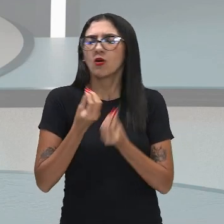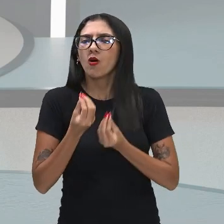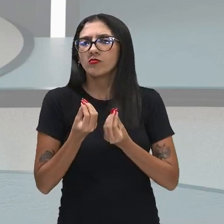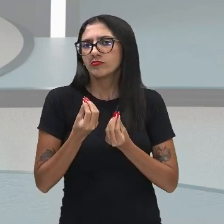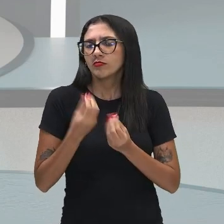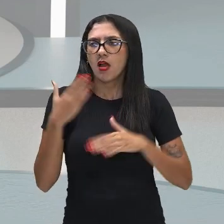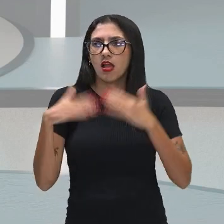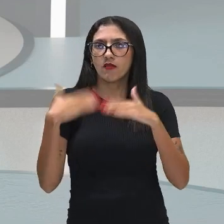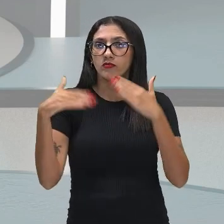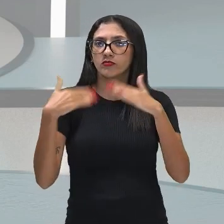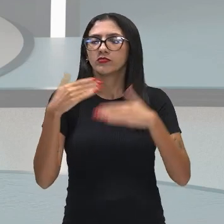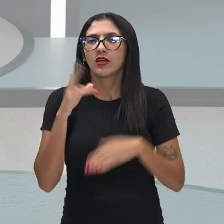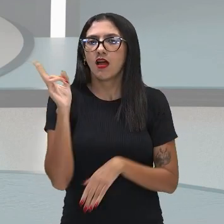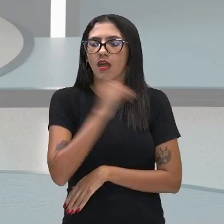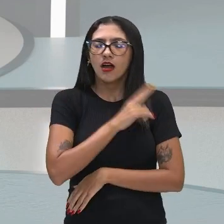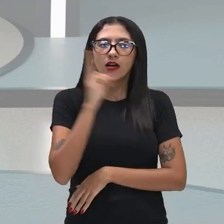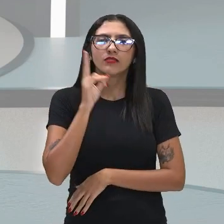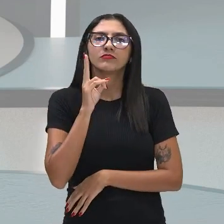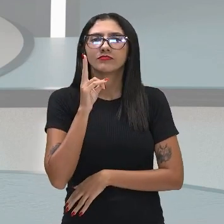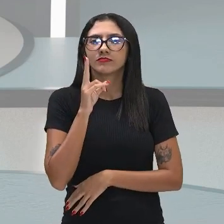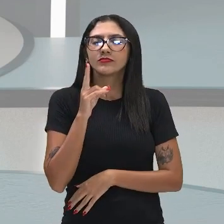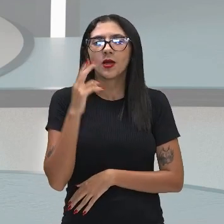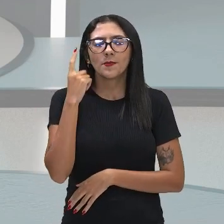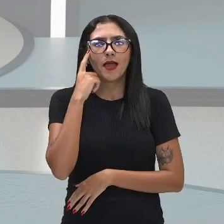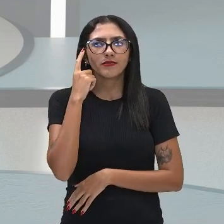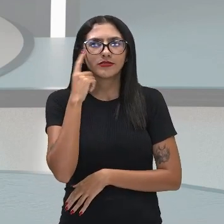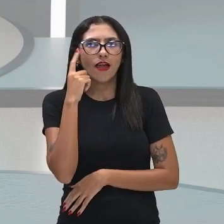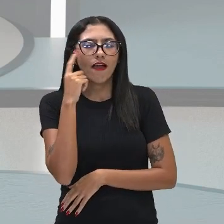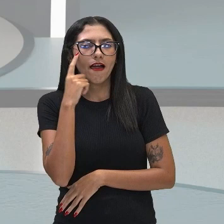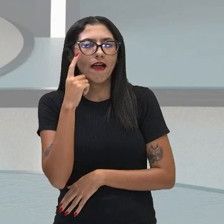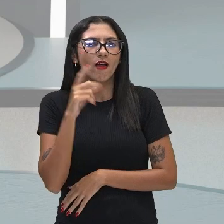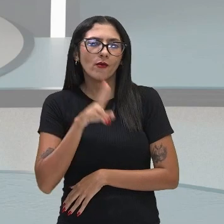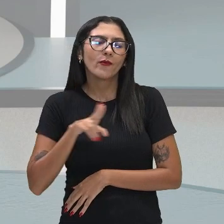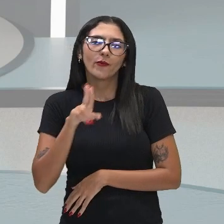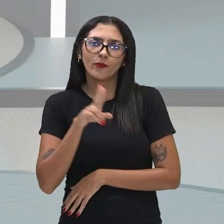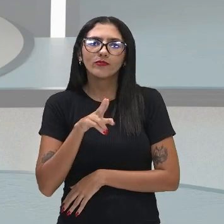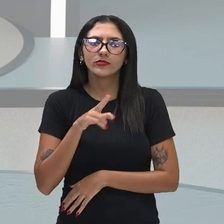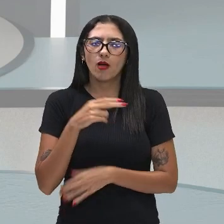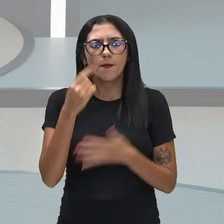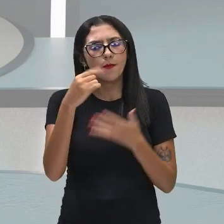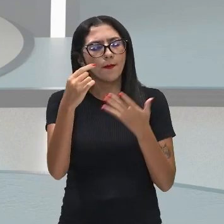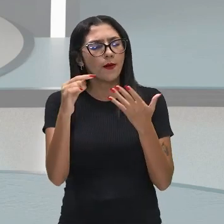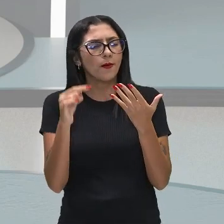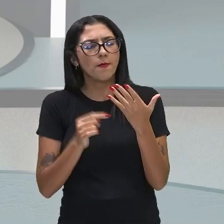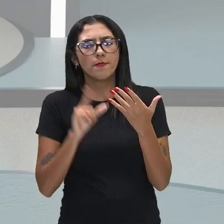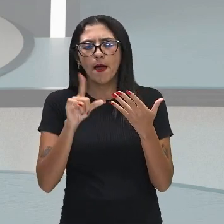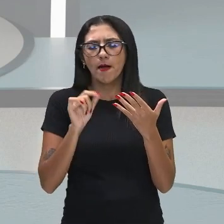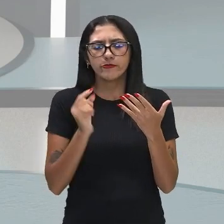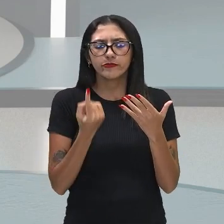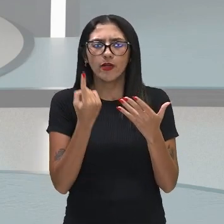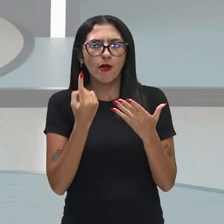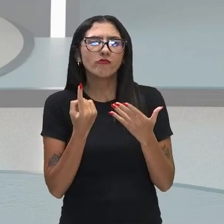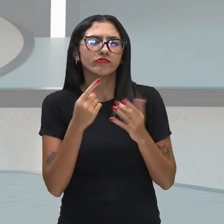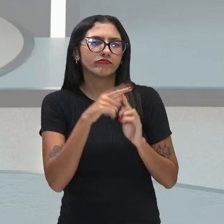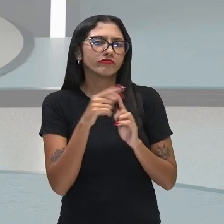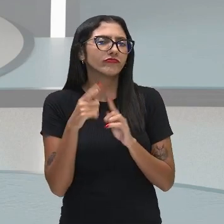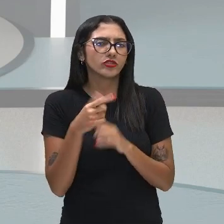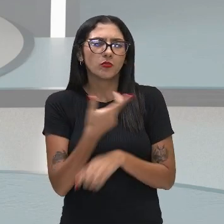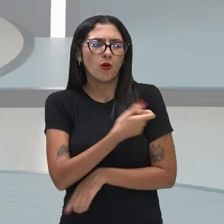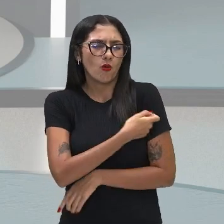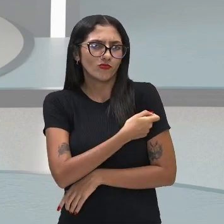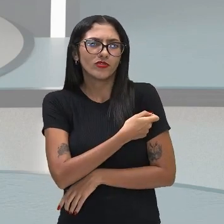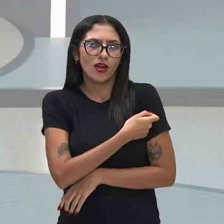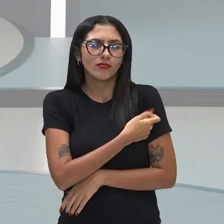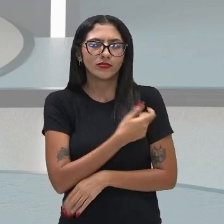voltar aí a pensar em usar um desses hormônios ou esteroides anabolizantes, algum